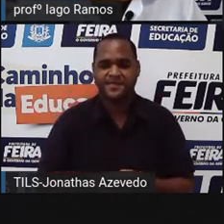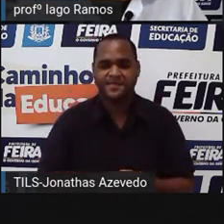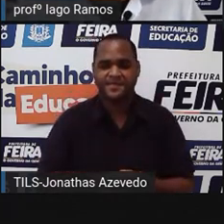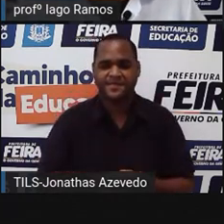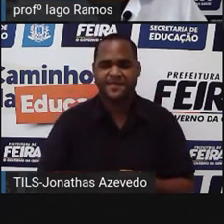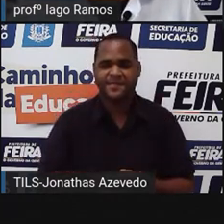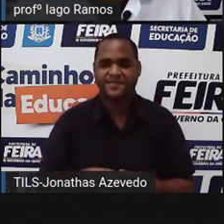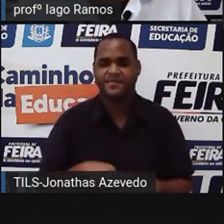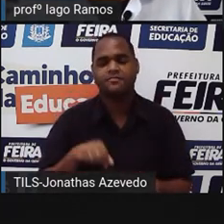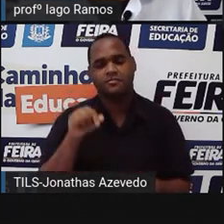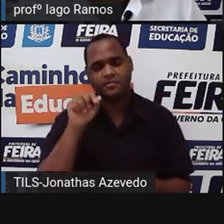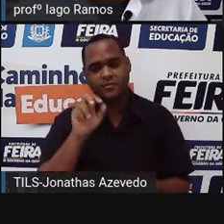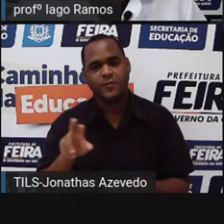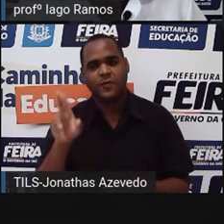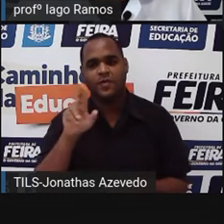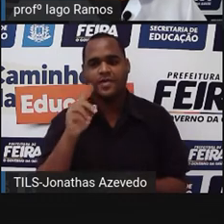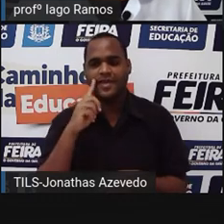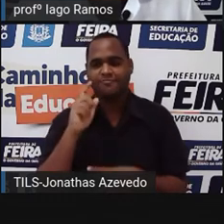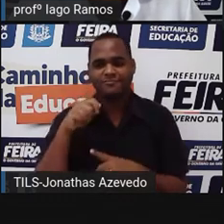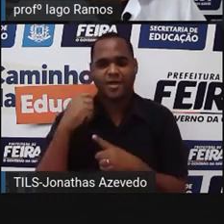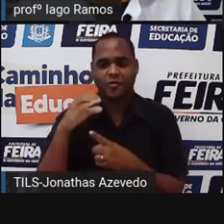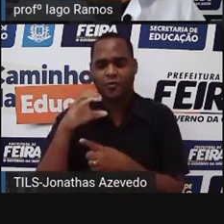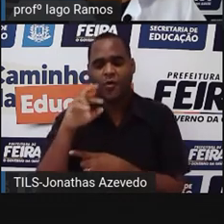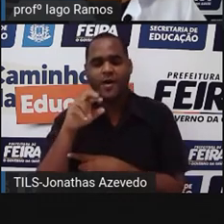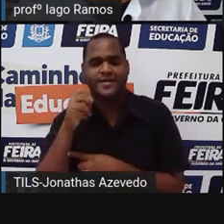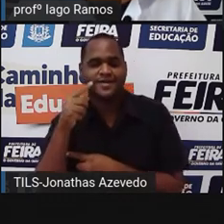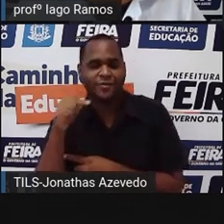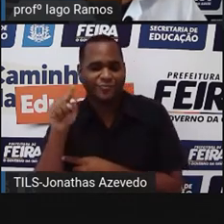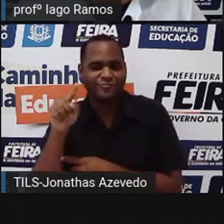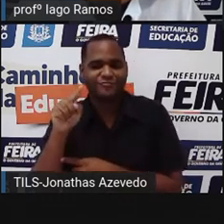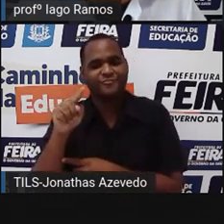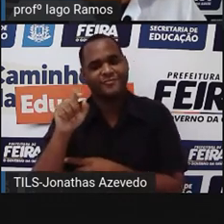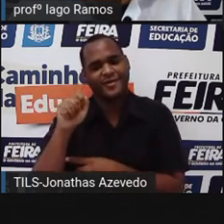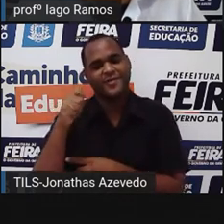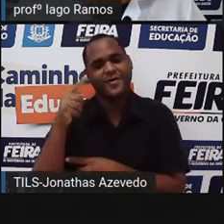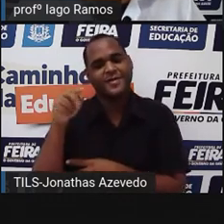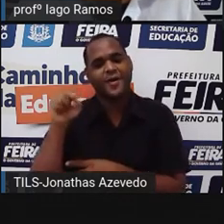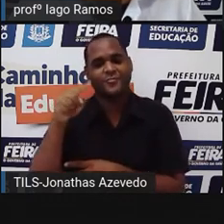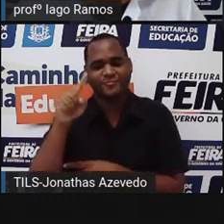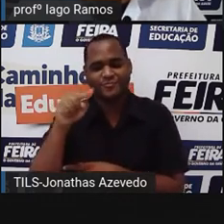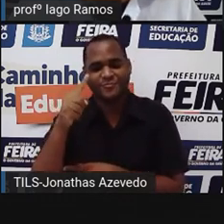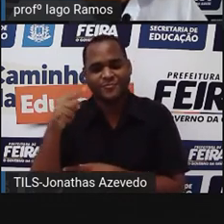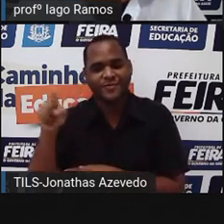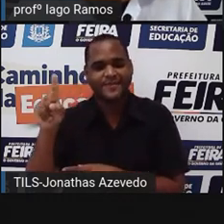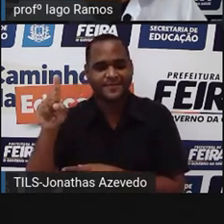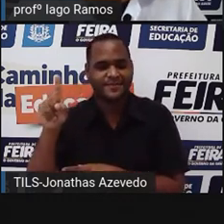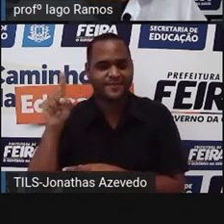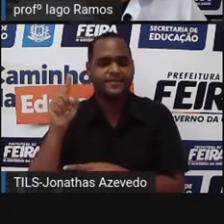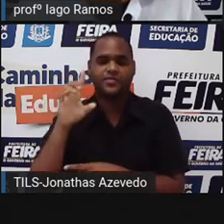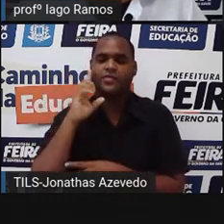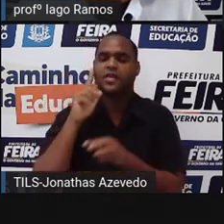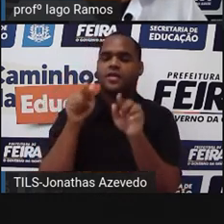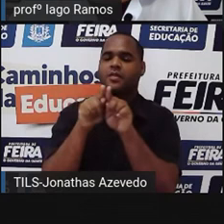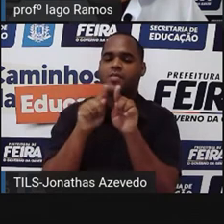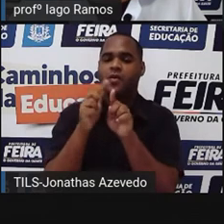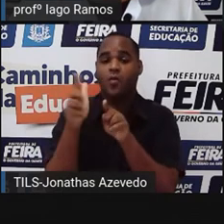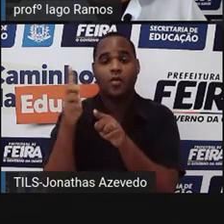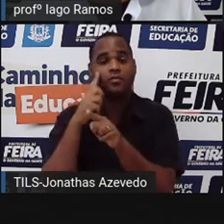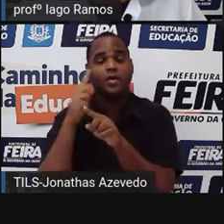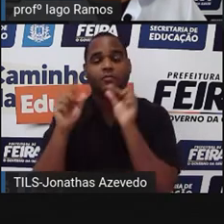que a gente usa, né? Na palavra coração, por exemplo. Tá bom? E quando os triângulos